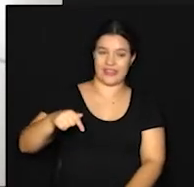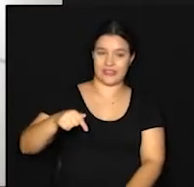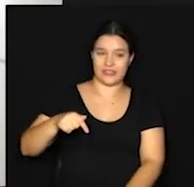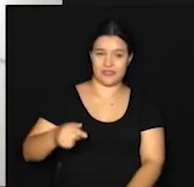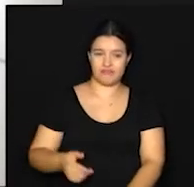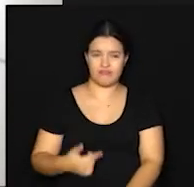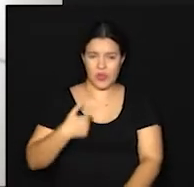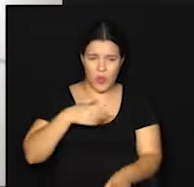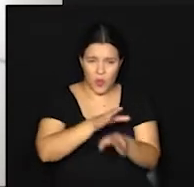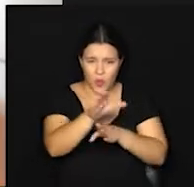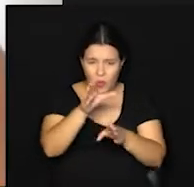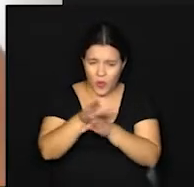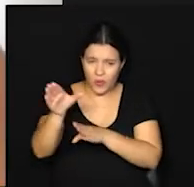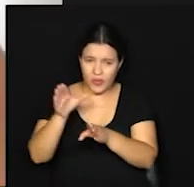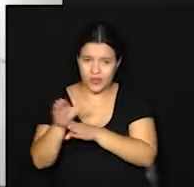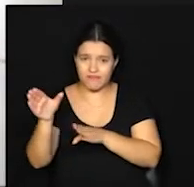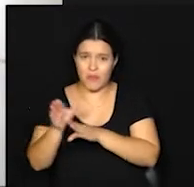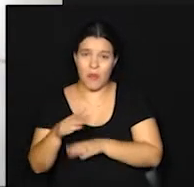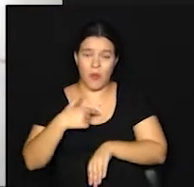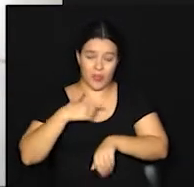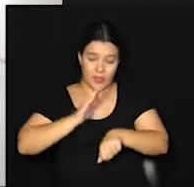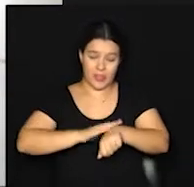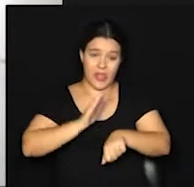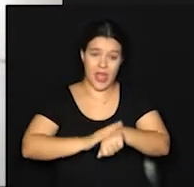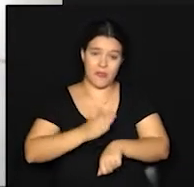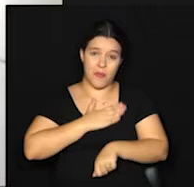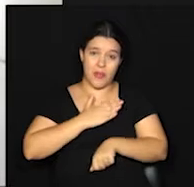pessoas, as coisas para mim, elas aconteceram num tempo